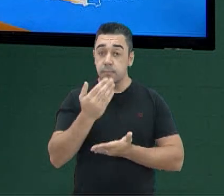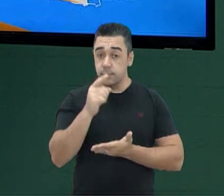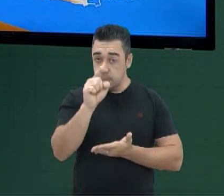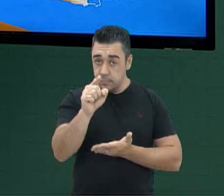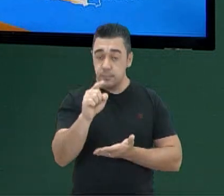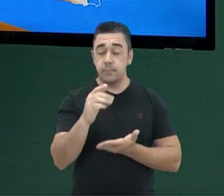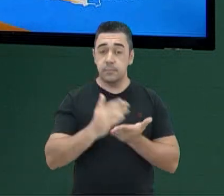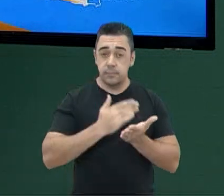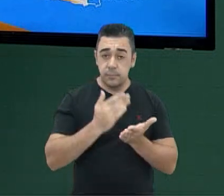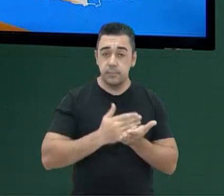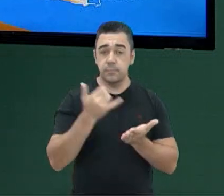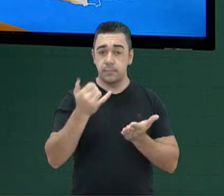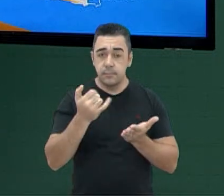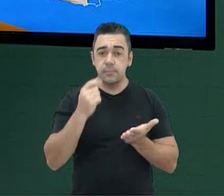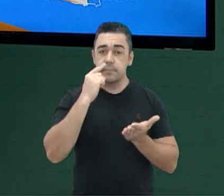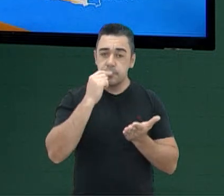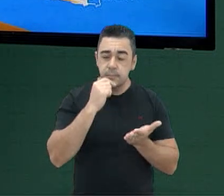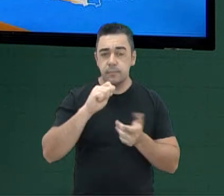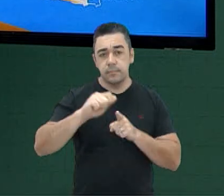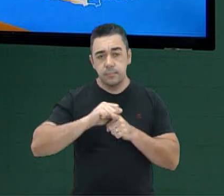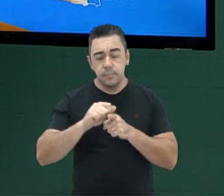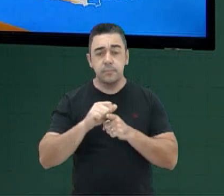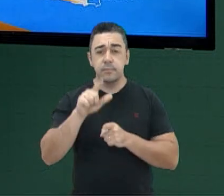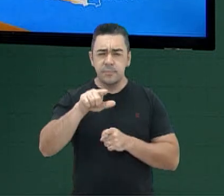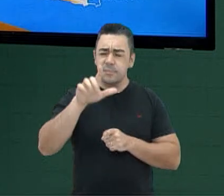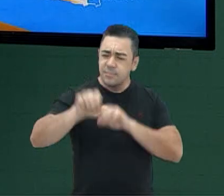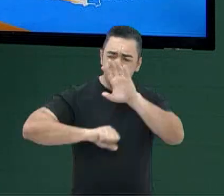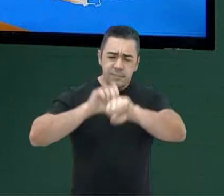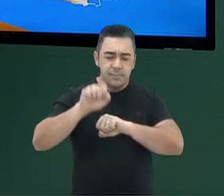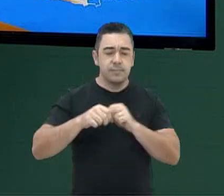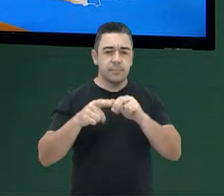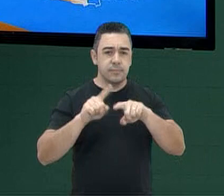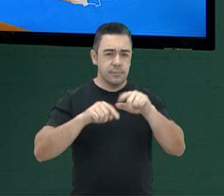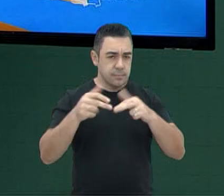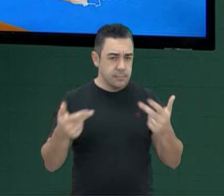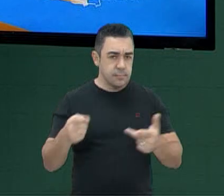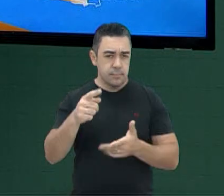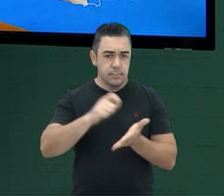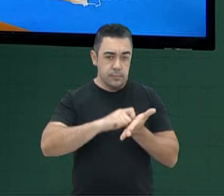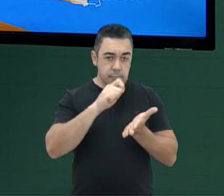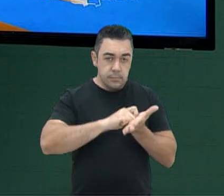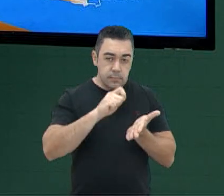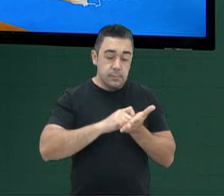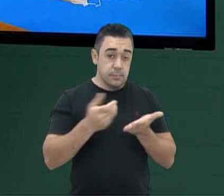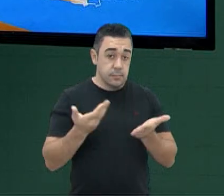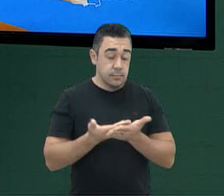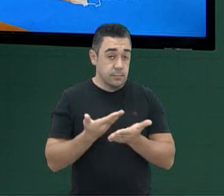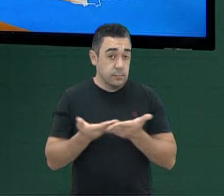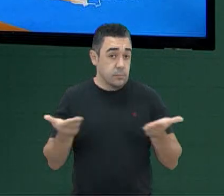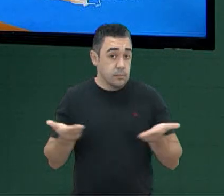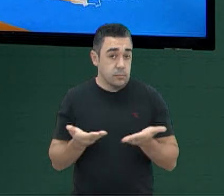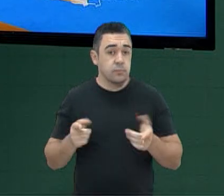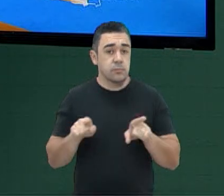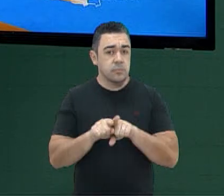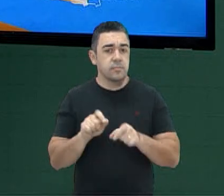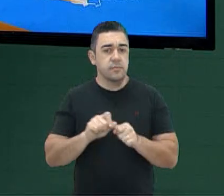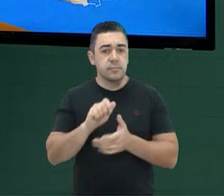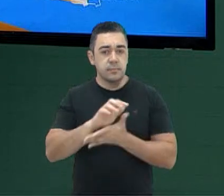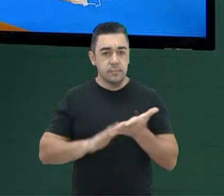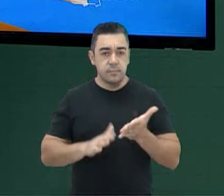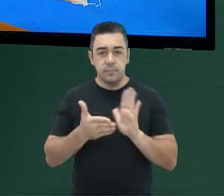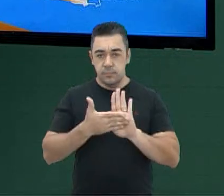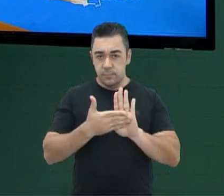providencie caderno, caneta, lápis, borracha, para que você possa realizar as anotações dos conteúdos da aula de hoje e também realizar os exercícios que